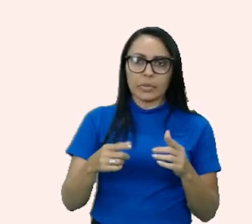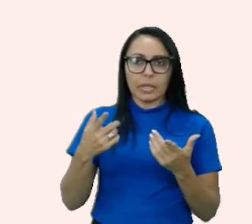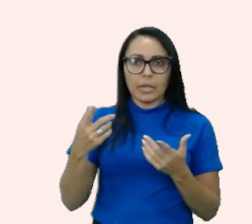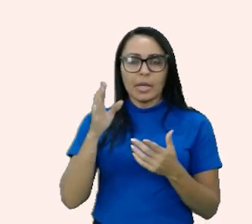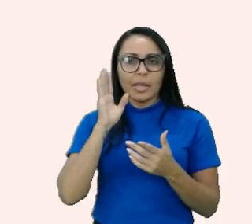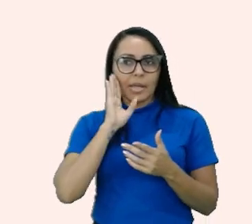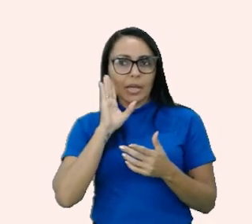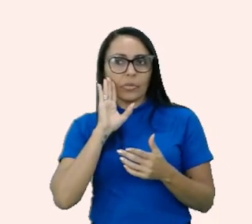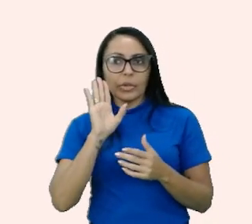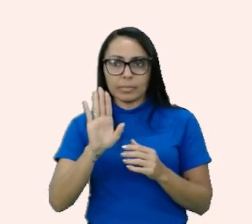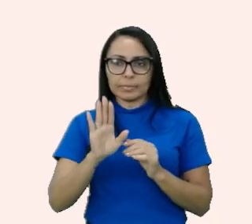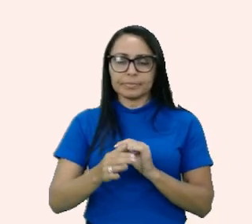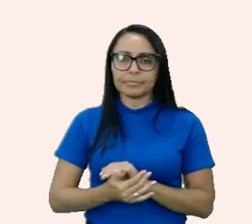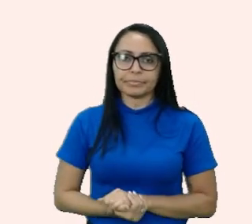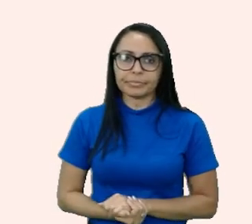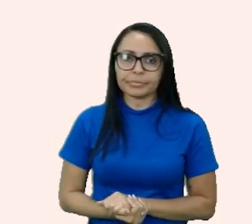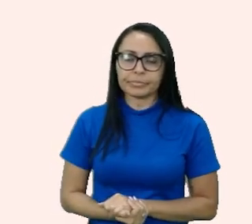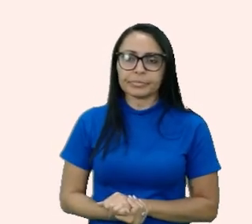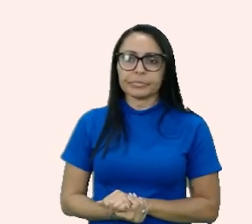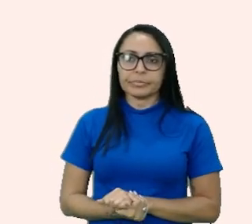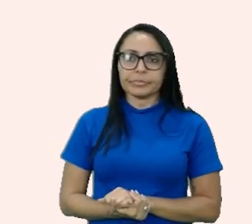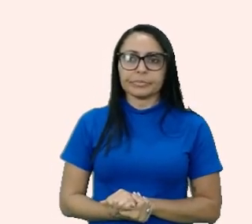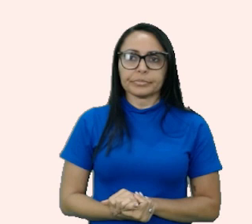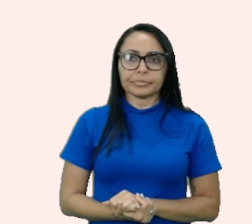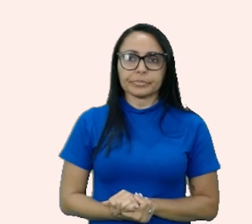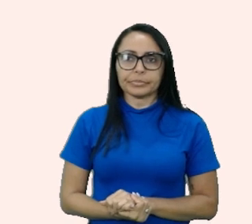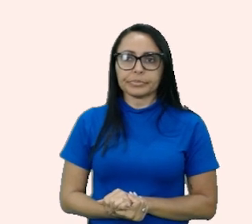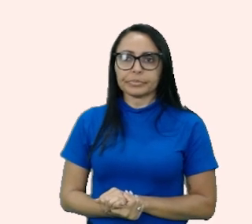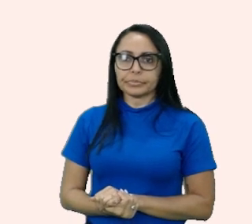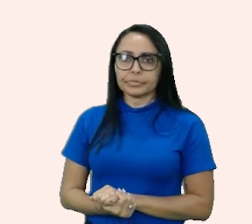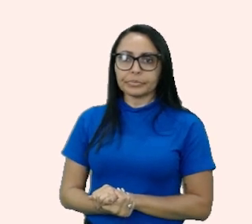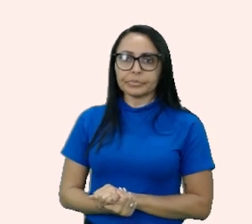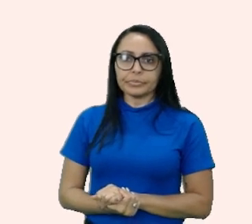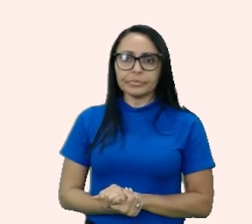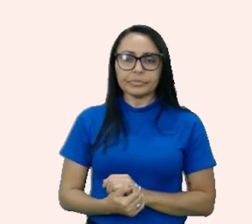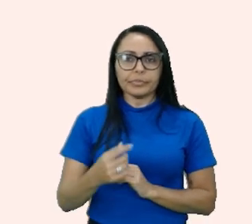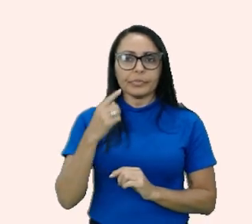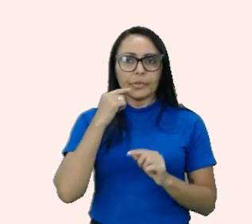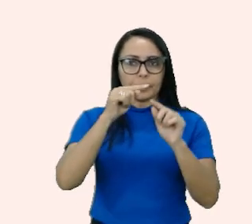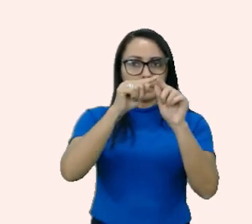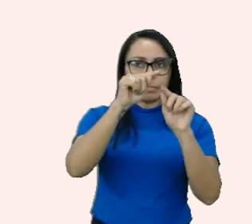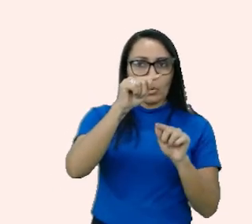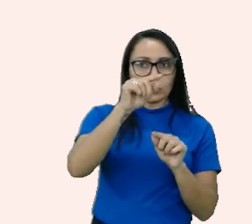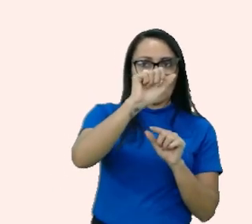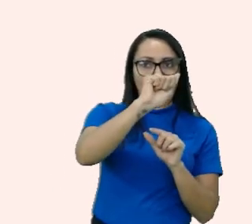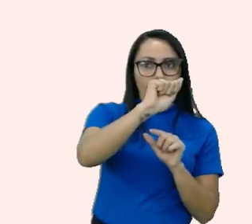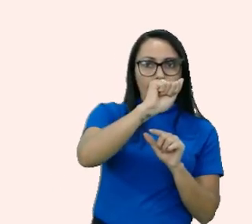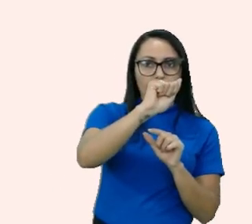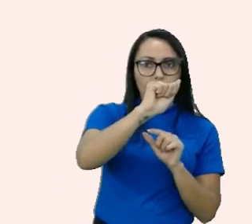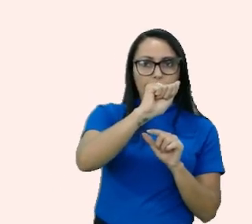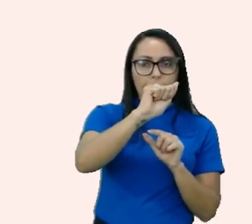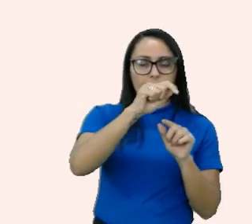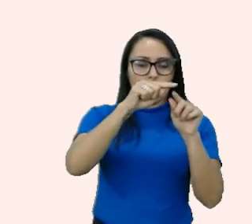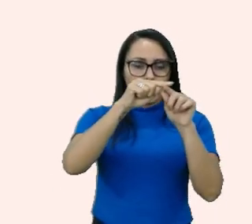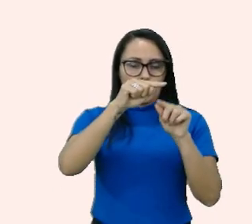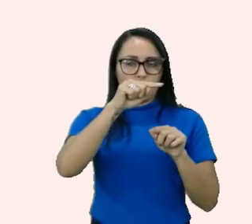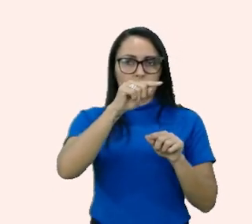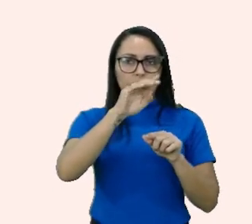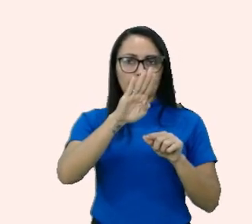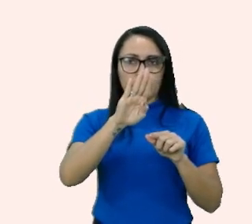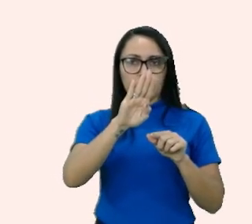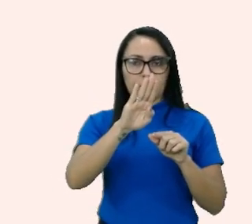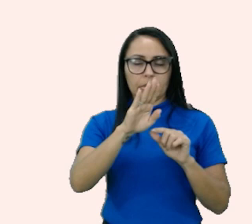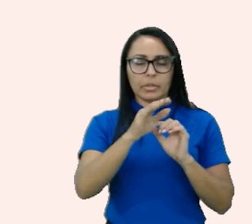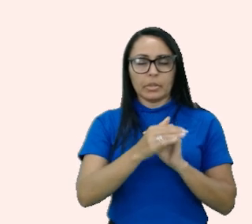legal. Esse segmento de reta em vermelho aí, ó. Marquei o ponto A, a intersecção entre as retas, e o ponto B.